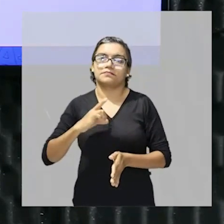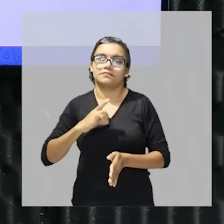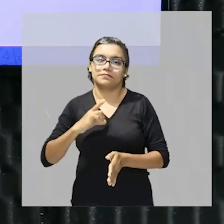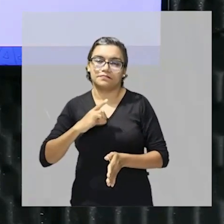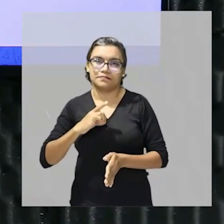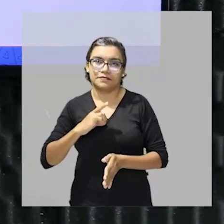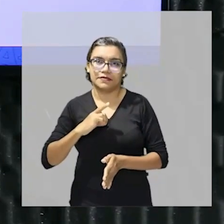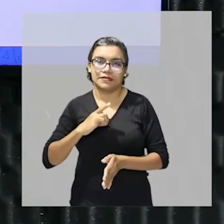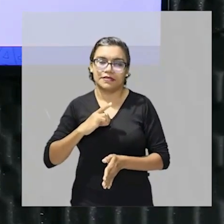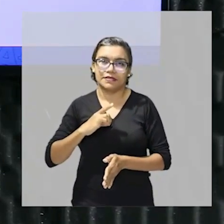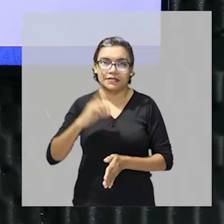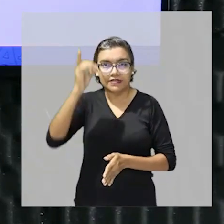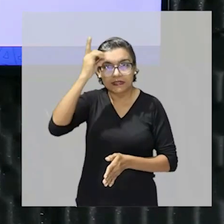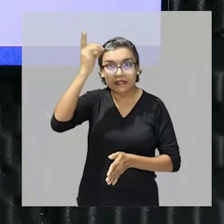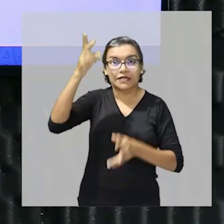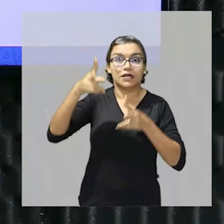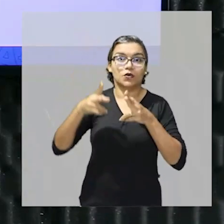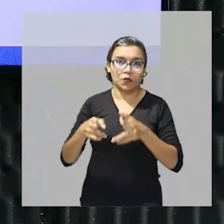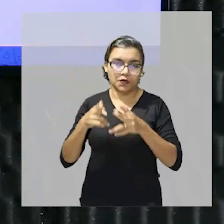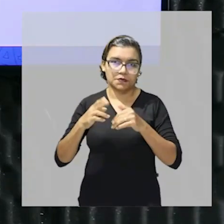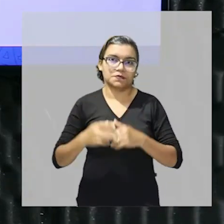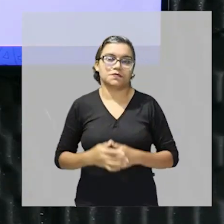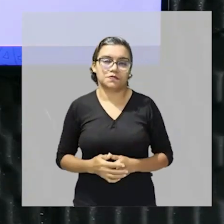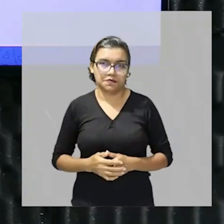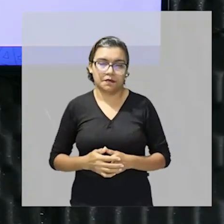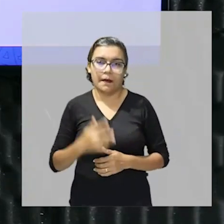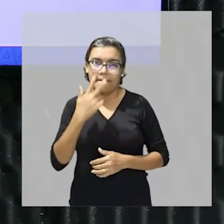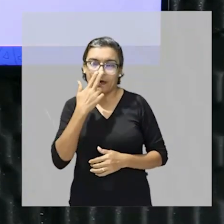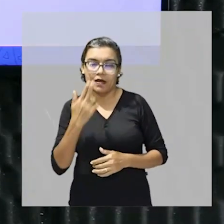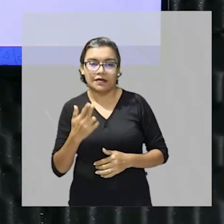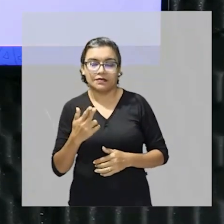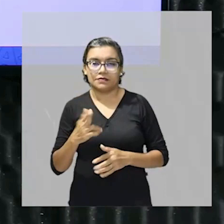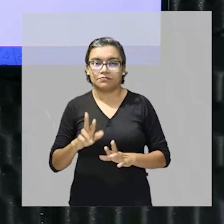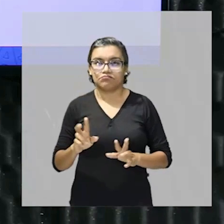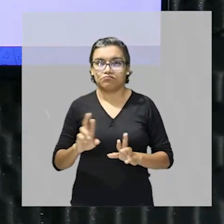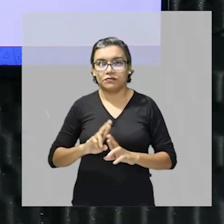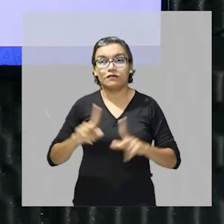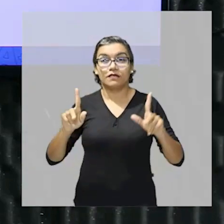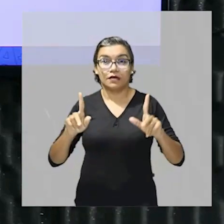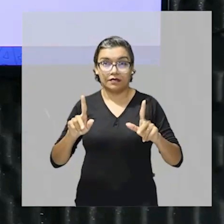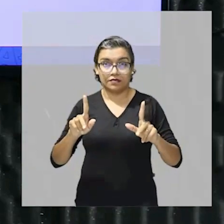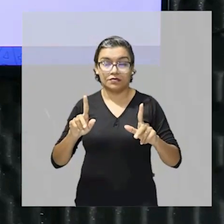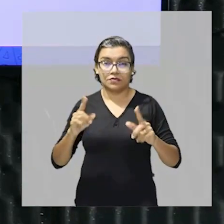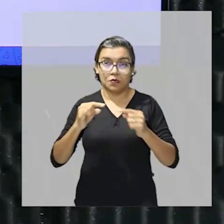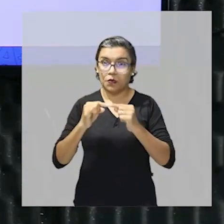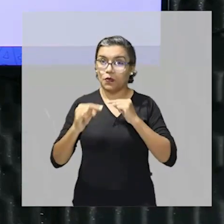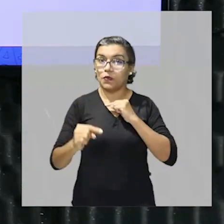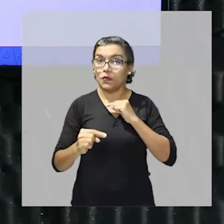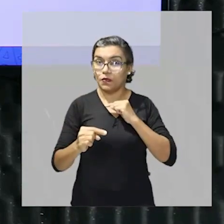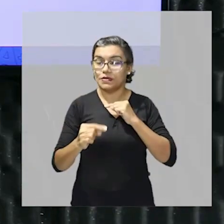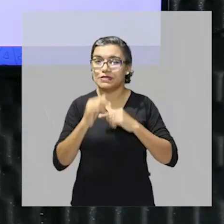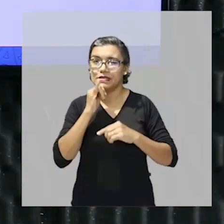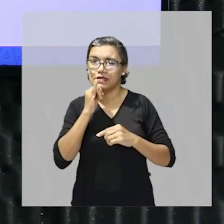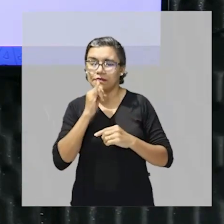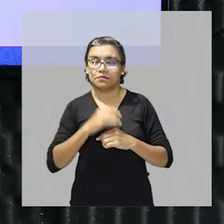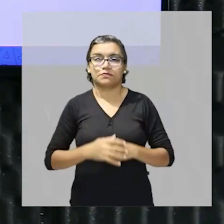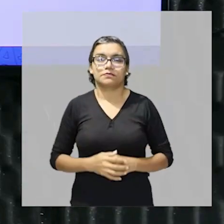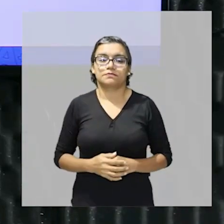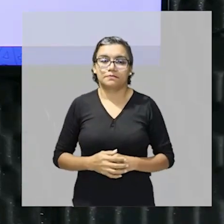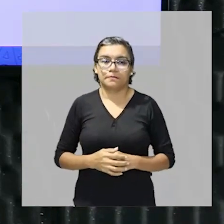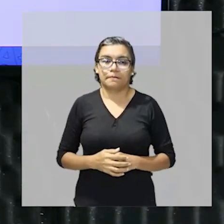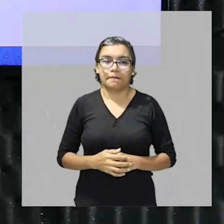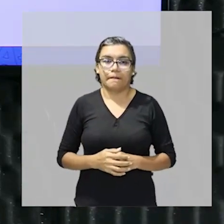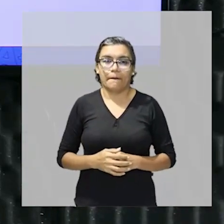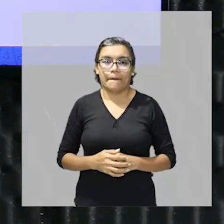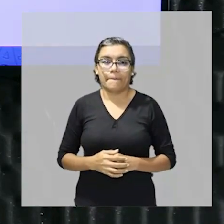mesma ideia, que é a ideia de contraste ou de oposição, que são as conjunções adversativas, por exemplo, como nós chamamos